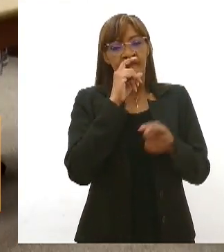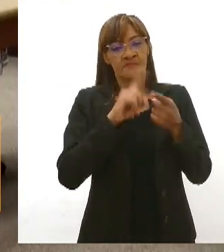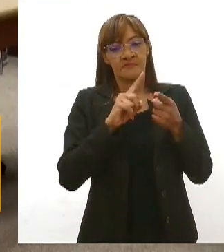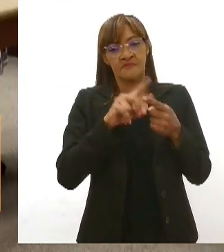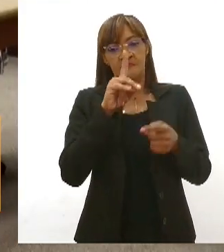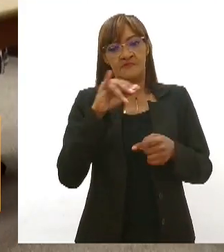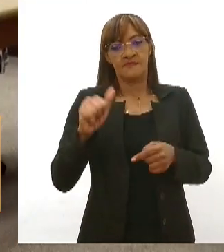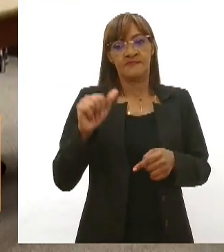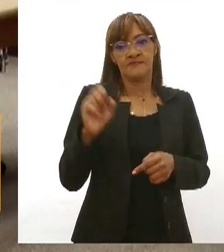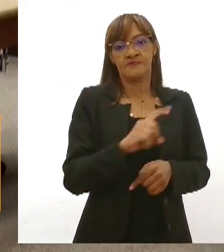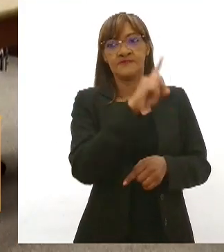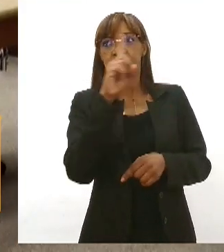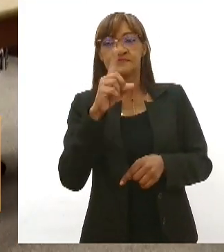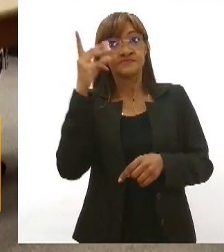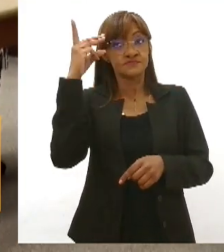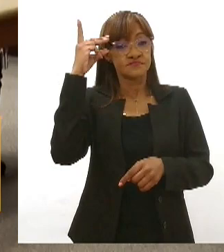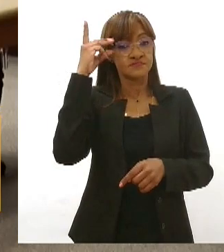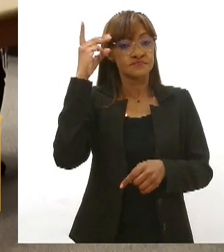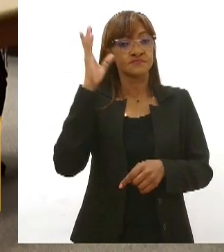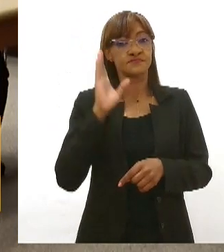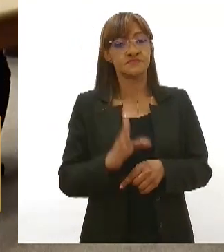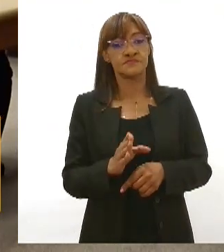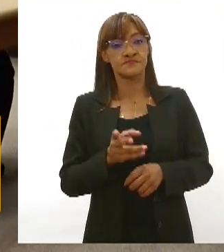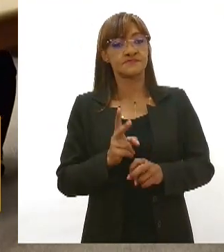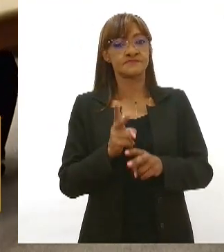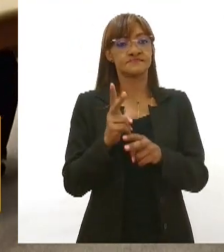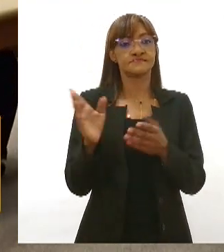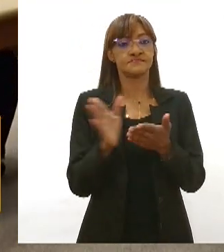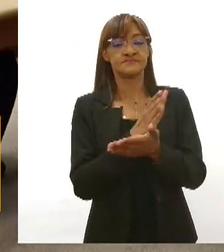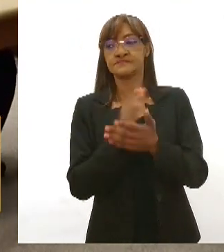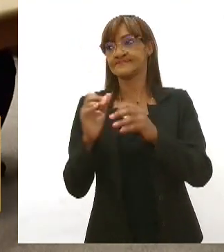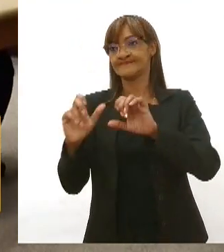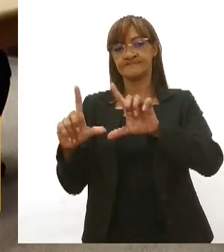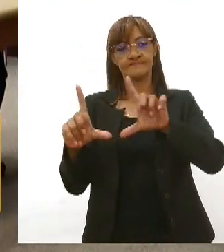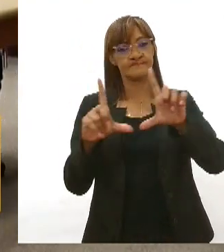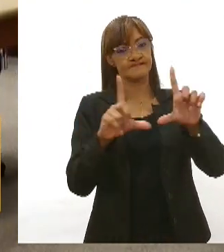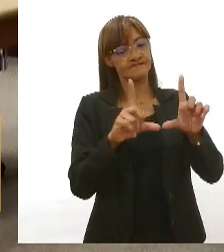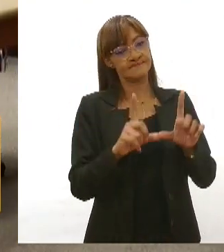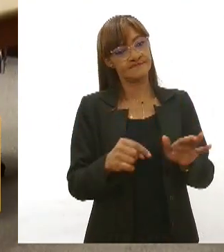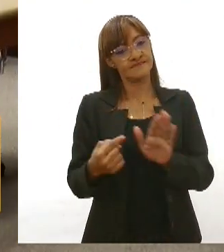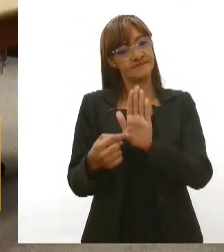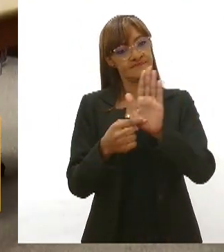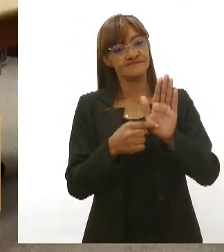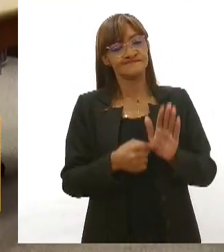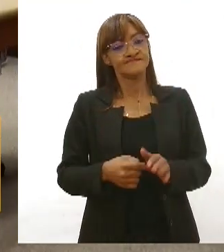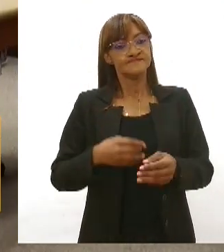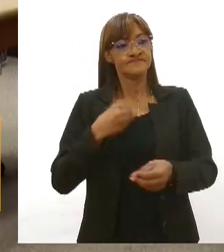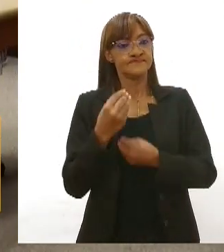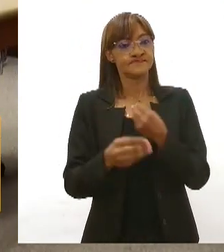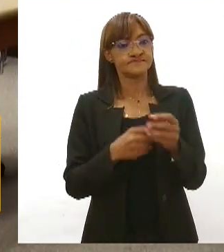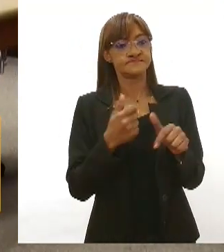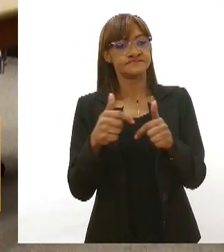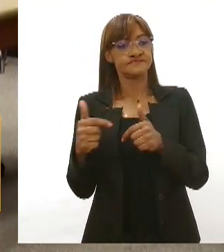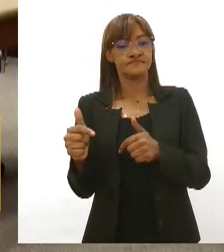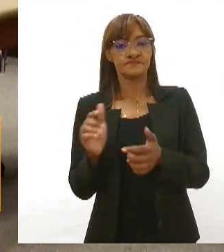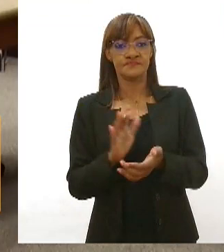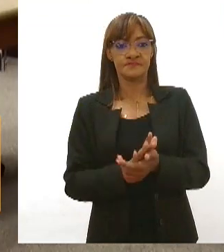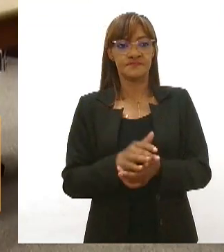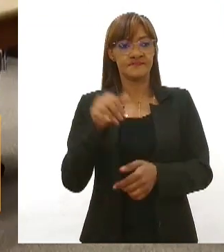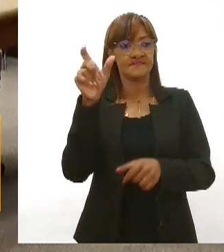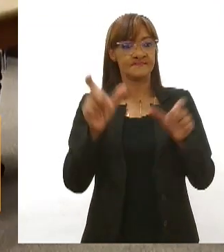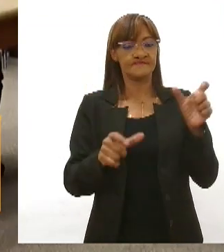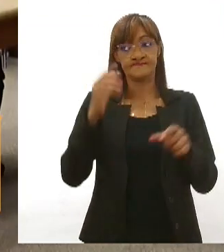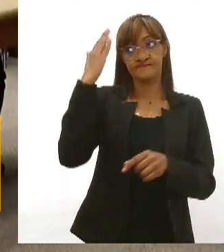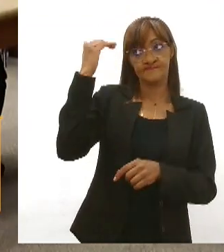gente sempre homenageia a cidade com alguma exposição, alguma mostra. Esse ano a gente está homenageando personagens famosos e anônimos.